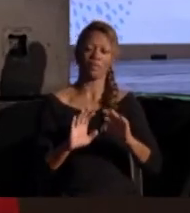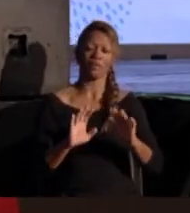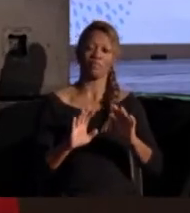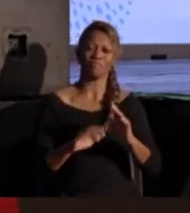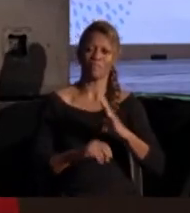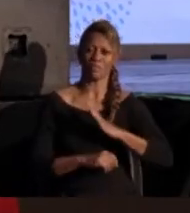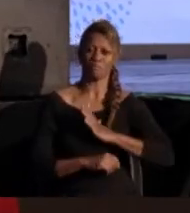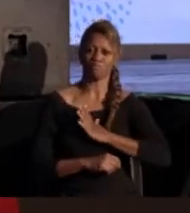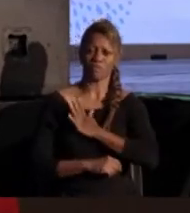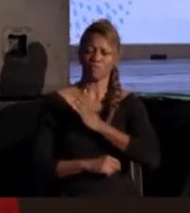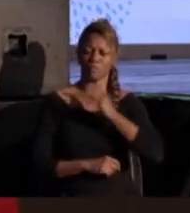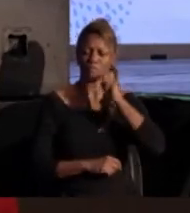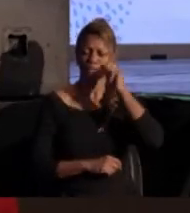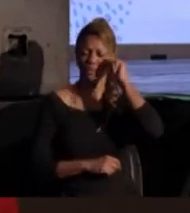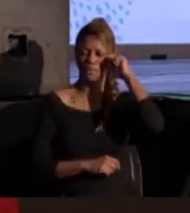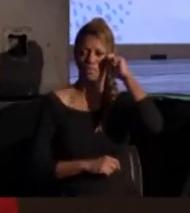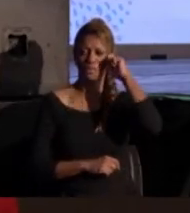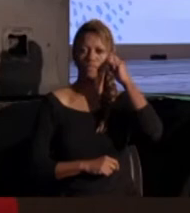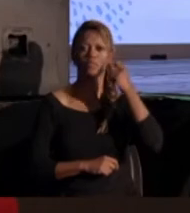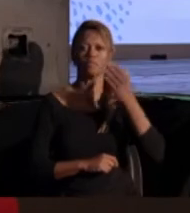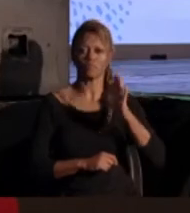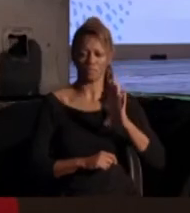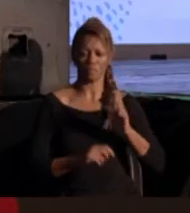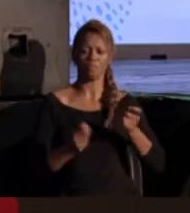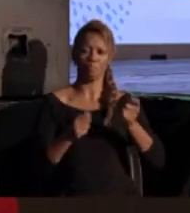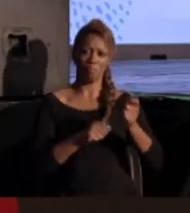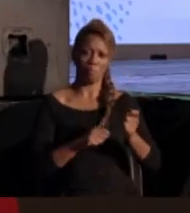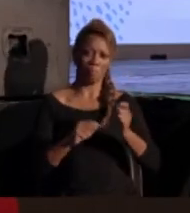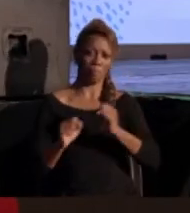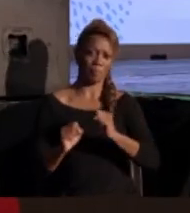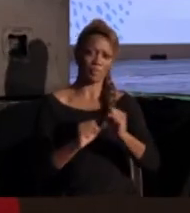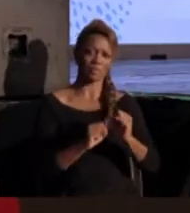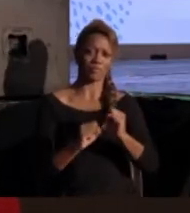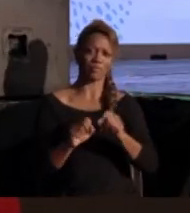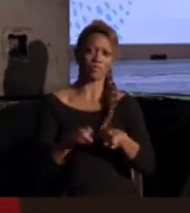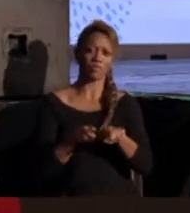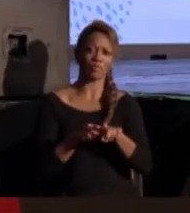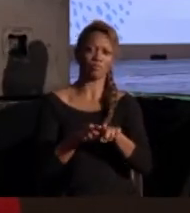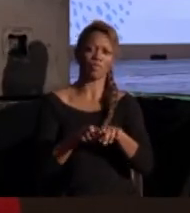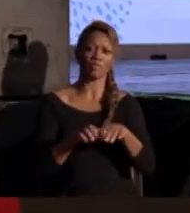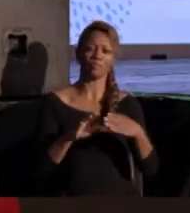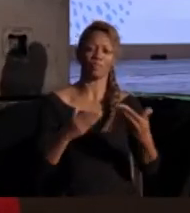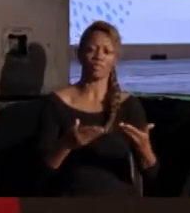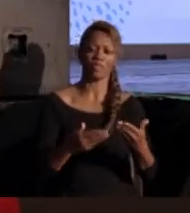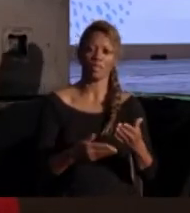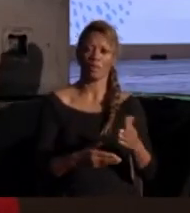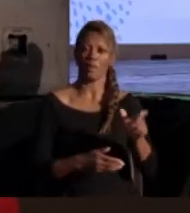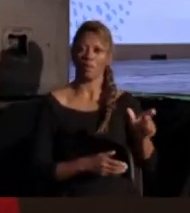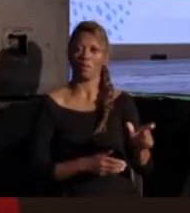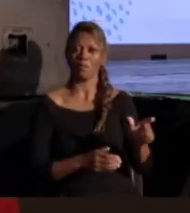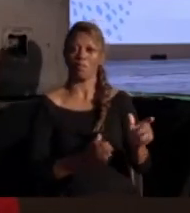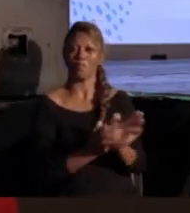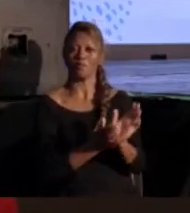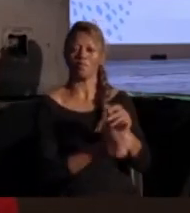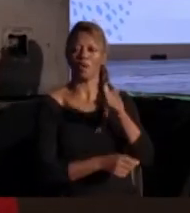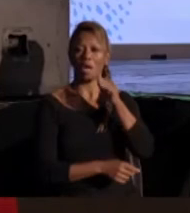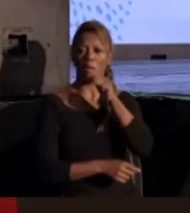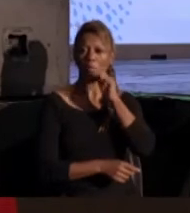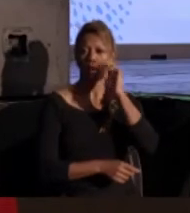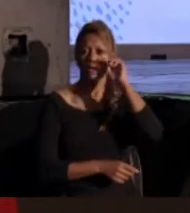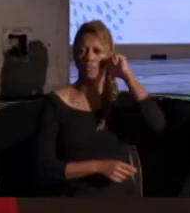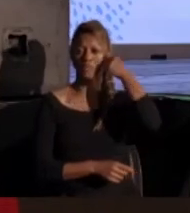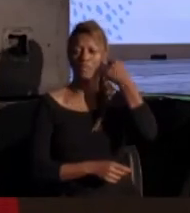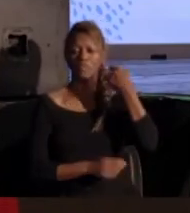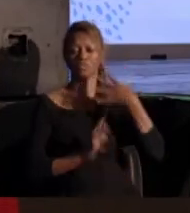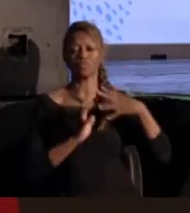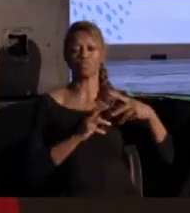uma estrutura muito poderosa, cis-heteronormatividade são muito poderosas. Isso faz com que as mulheres negras, principalmente, e